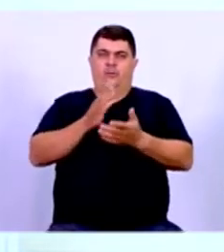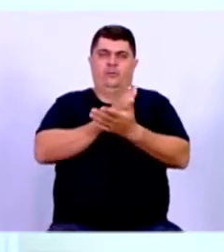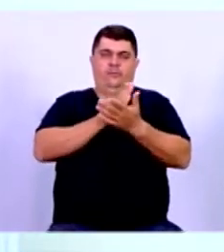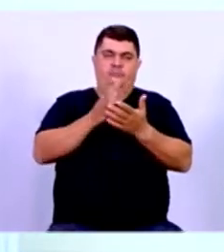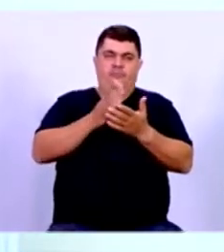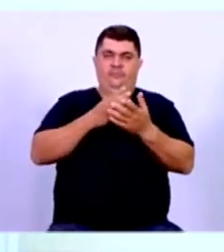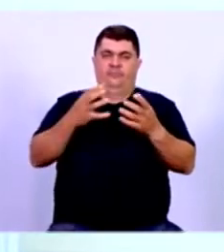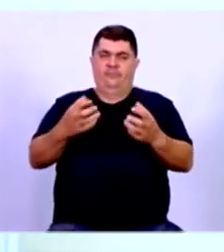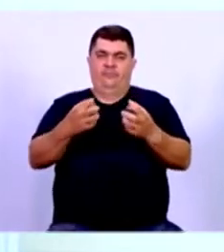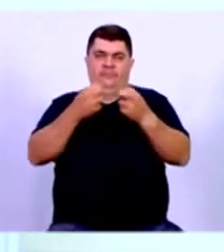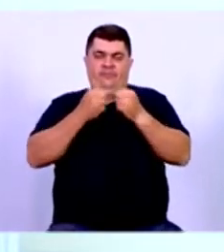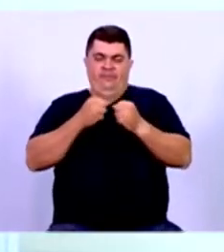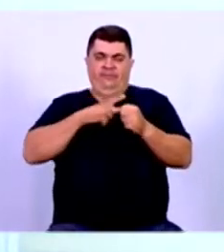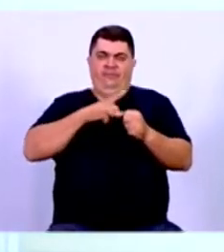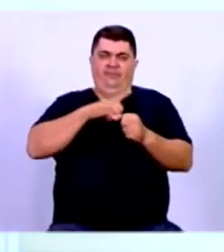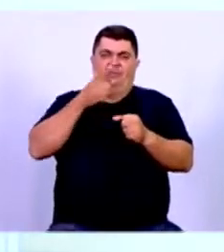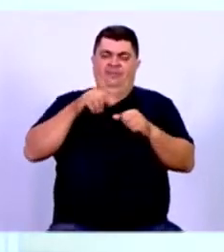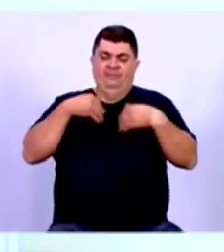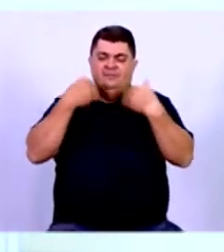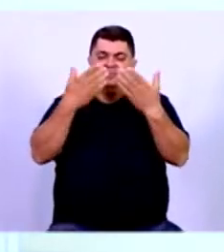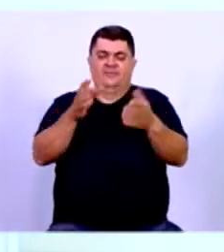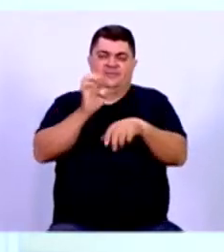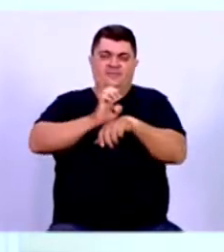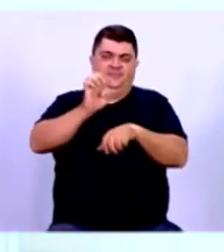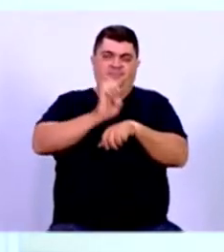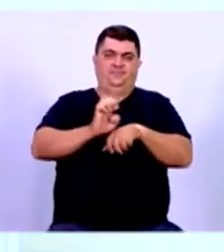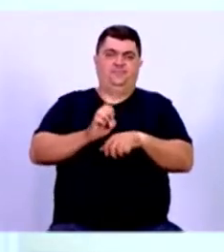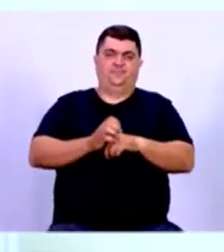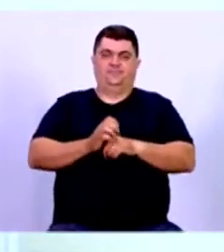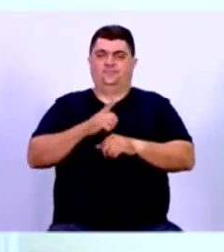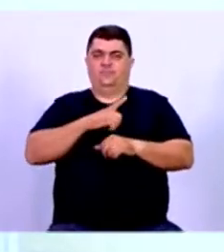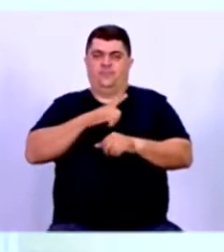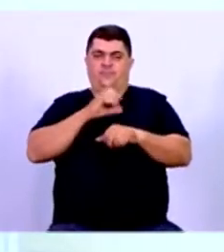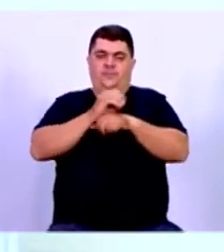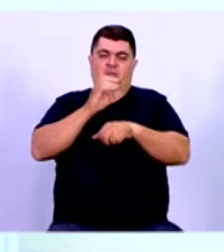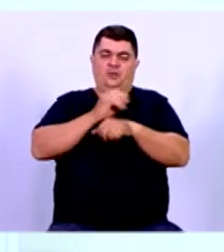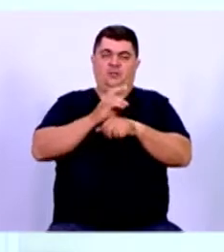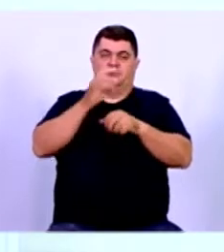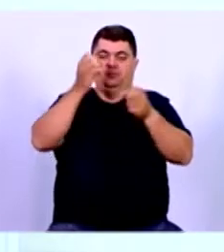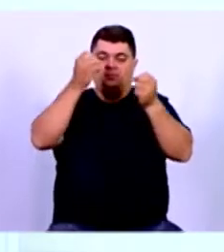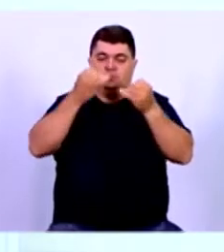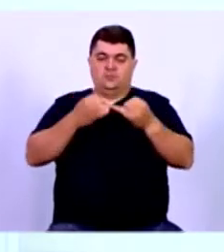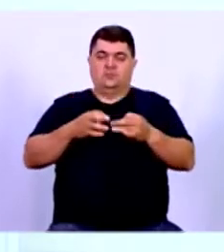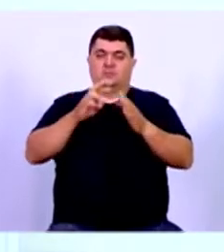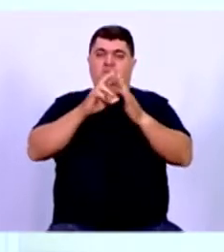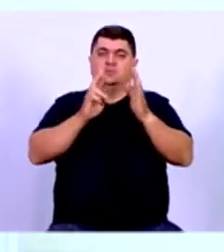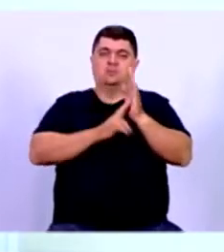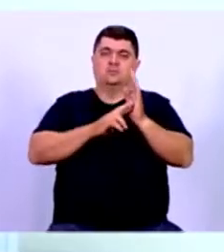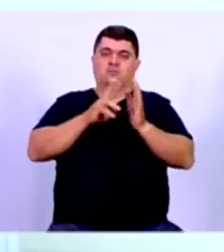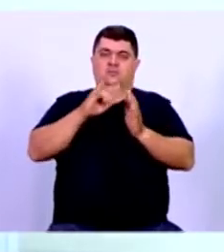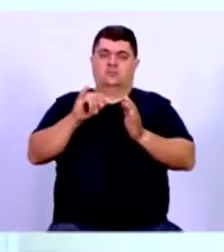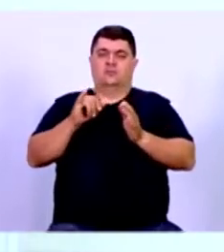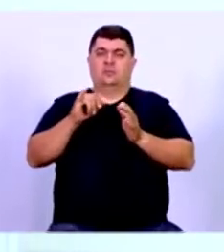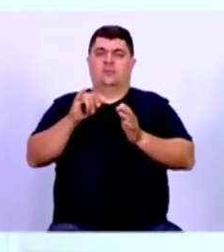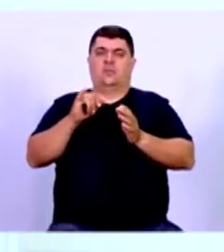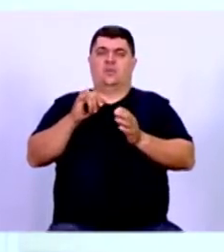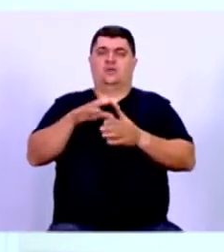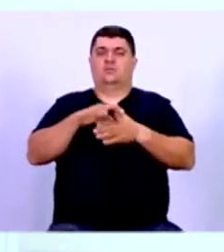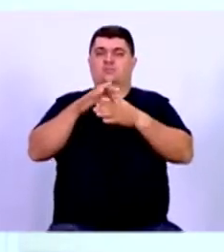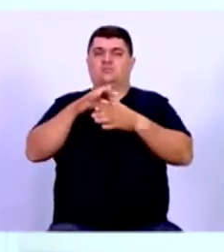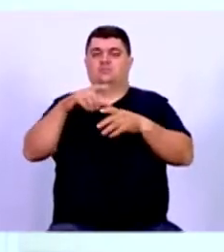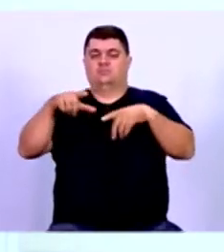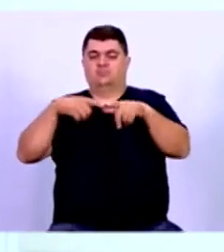tem instituições que oferecem o estágio. A orientação normativa vai dizer essa regulamentação, principalmente com relação a